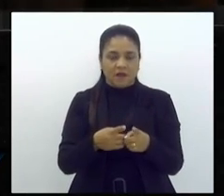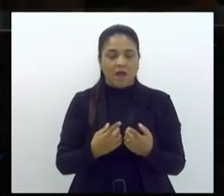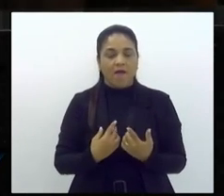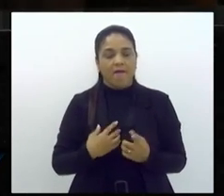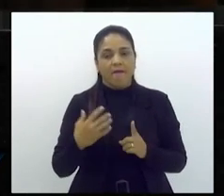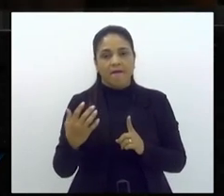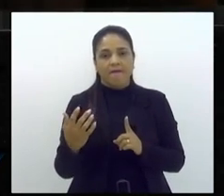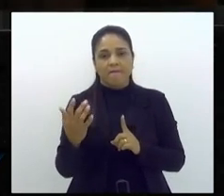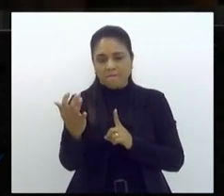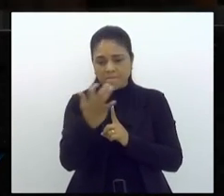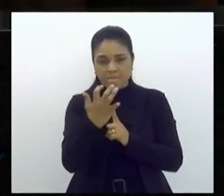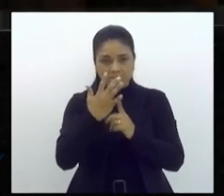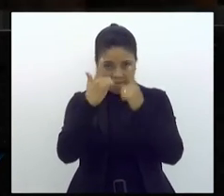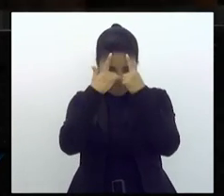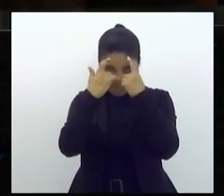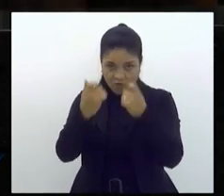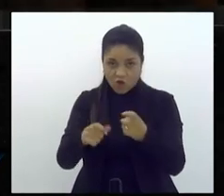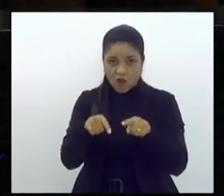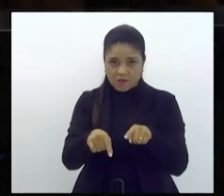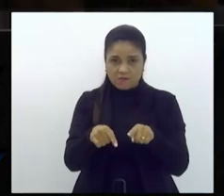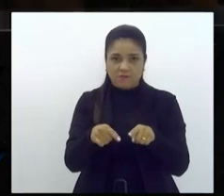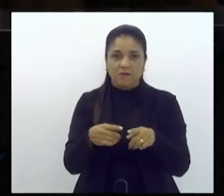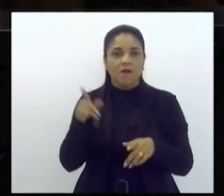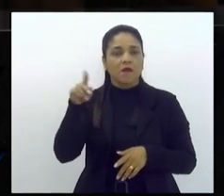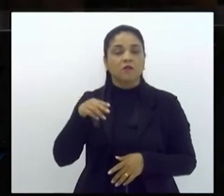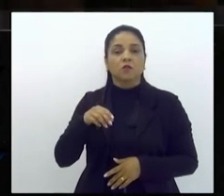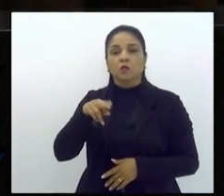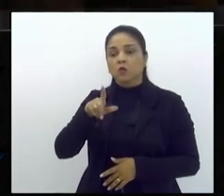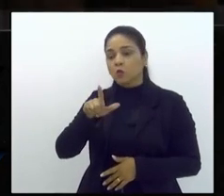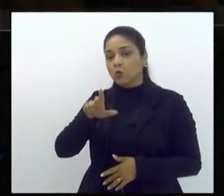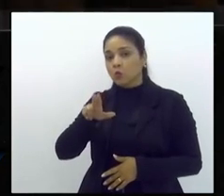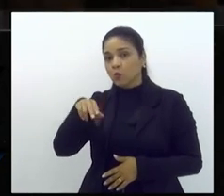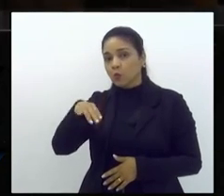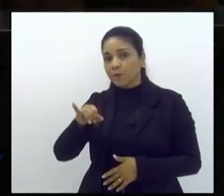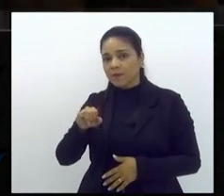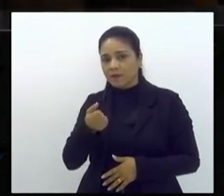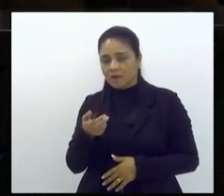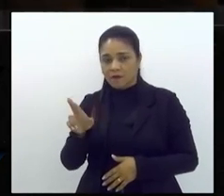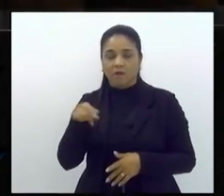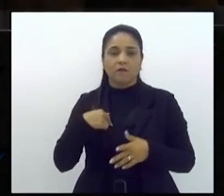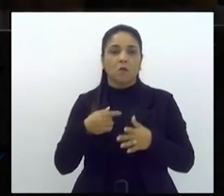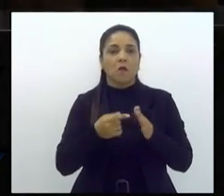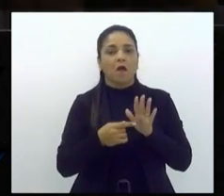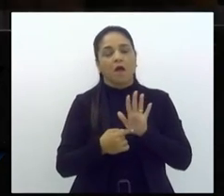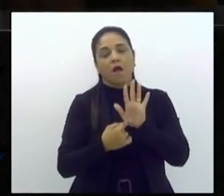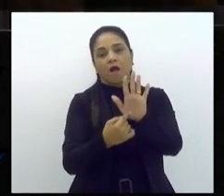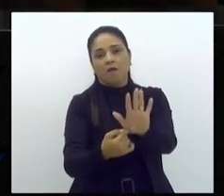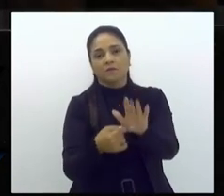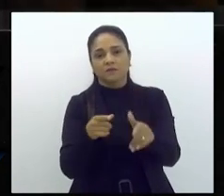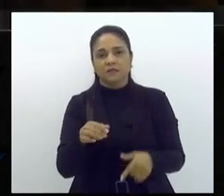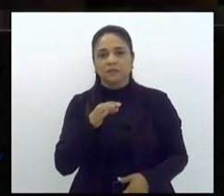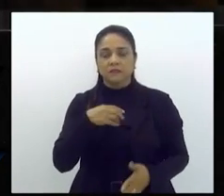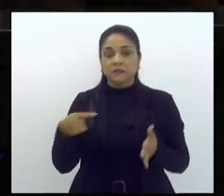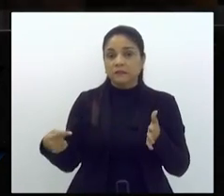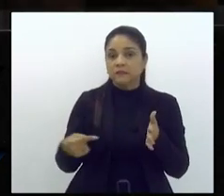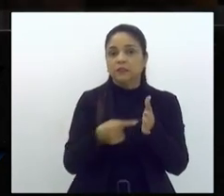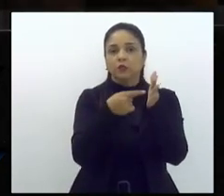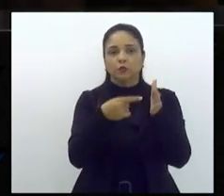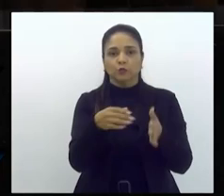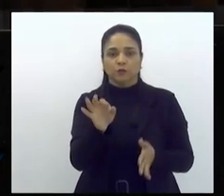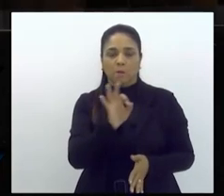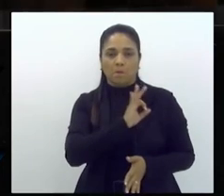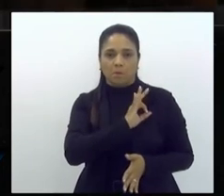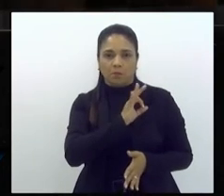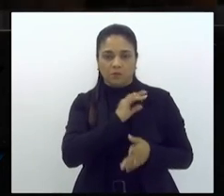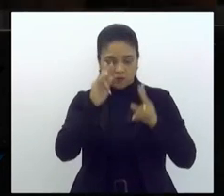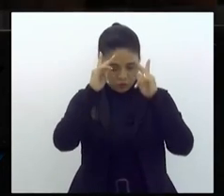Lumiar apresentei denúncia no ministério público e no Conselho Nacional de direitos humanos e não guardo